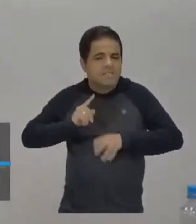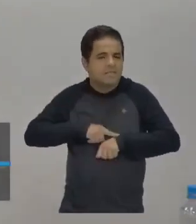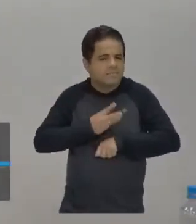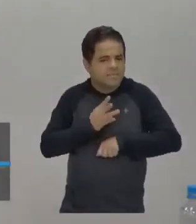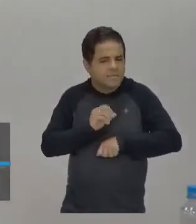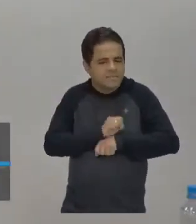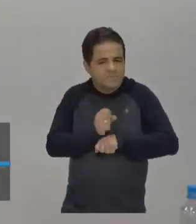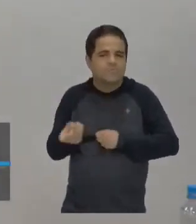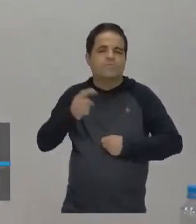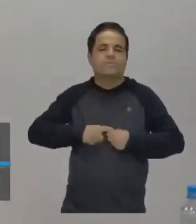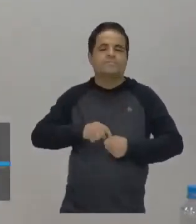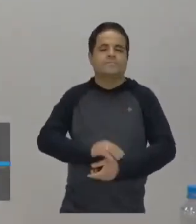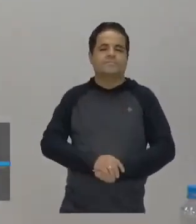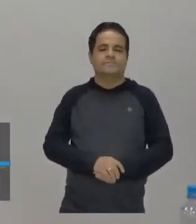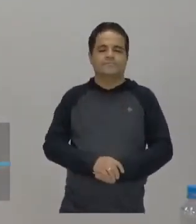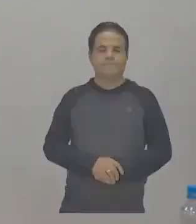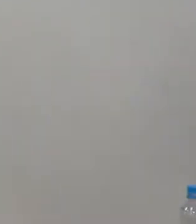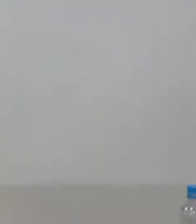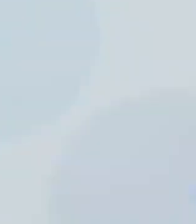voltamos.